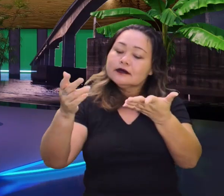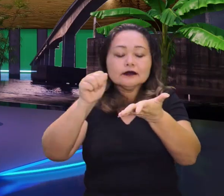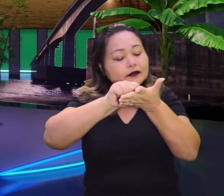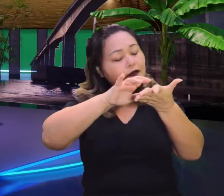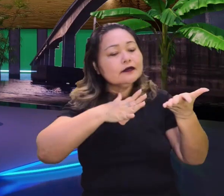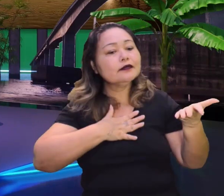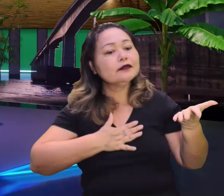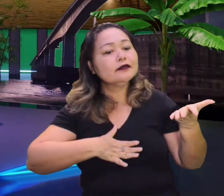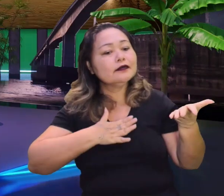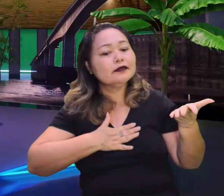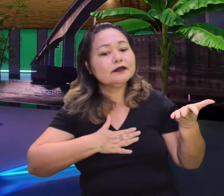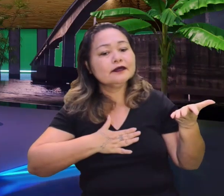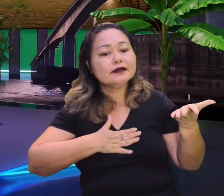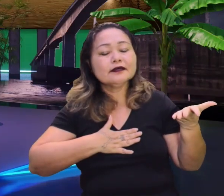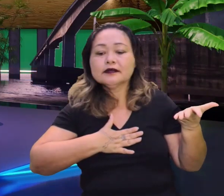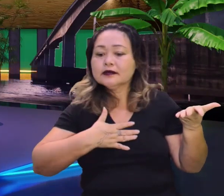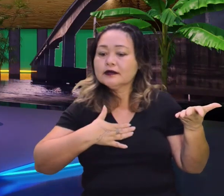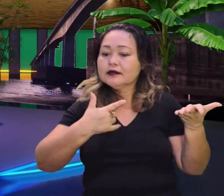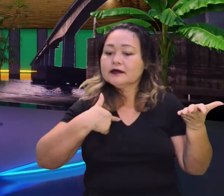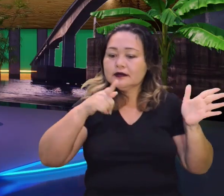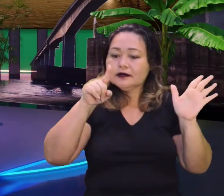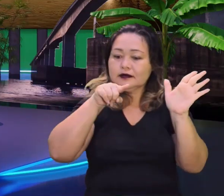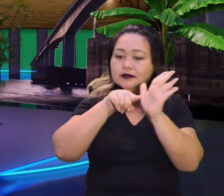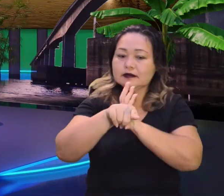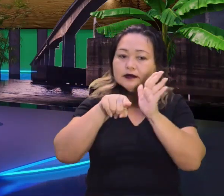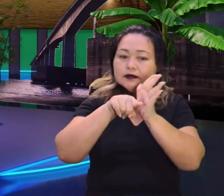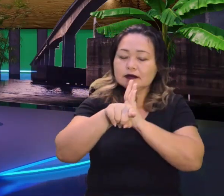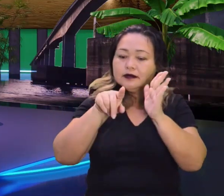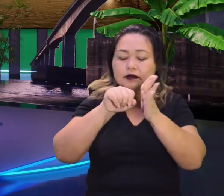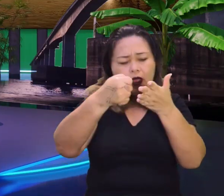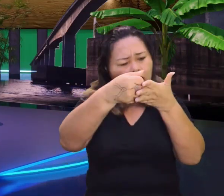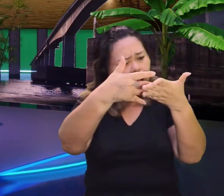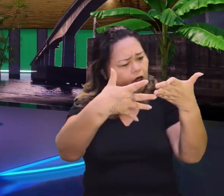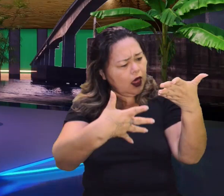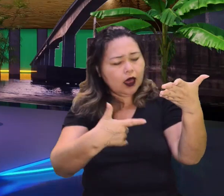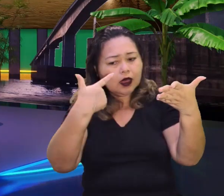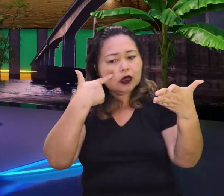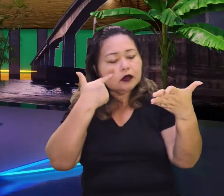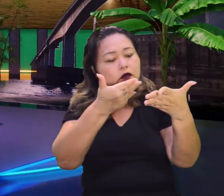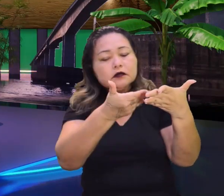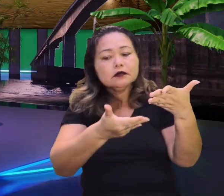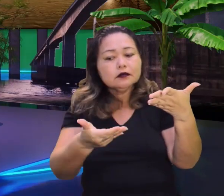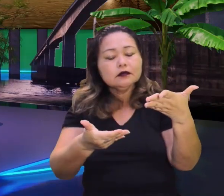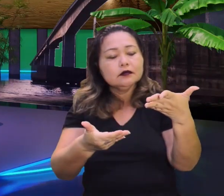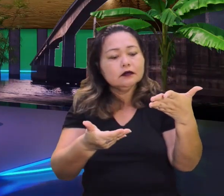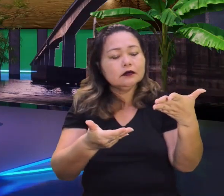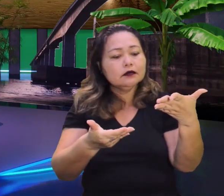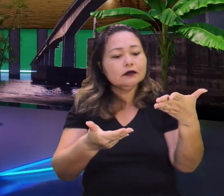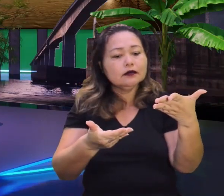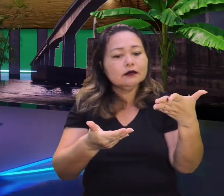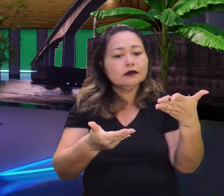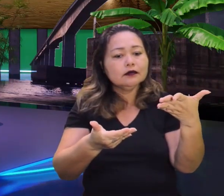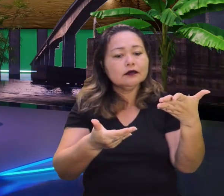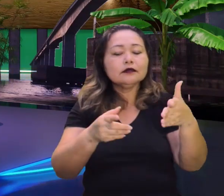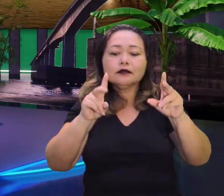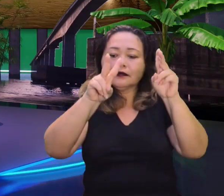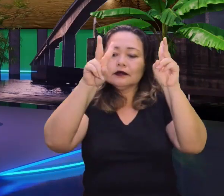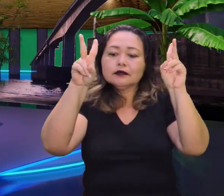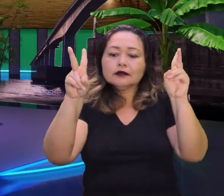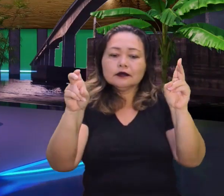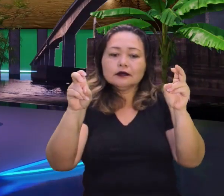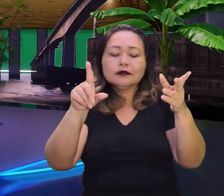tranquila. Tranquilo, suave, né? Suave, apesar dessas alternativas ser um pouquinho mais longas, a gente viu que os